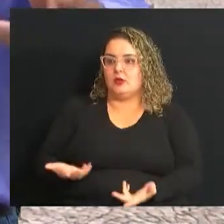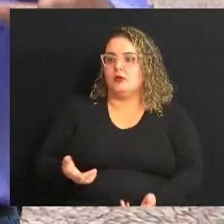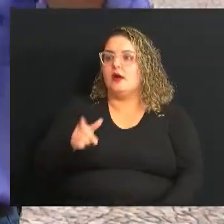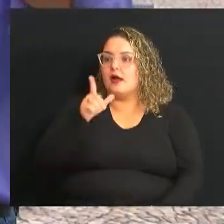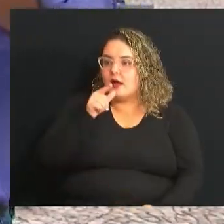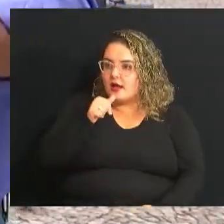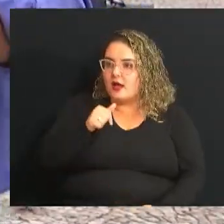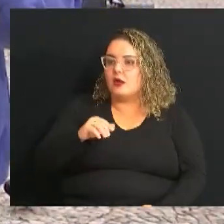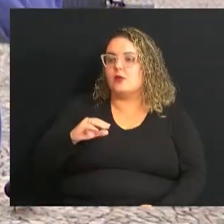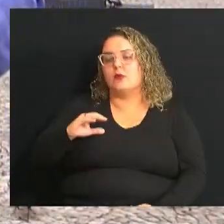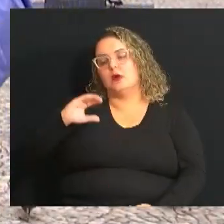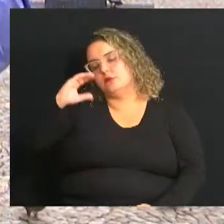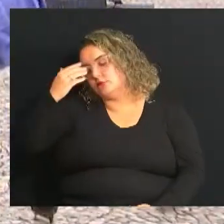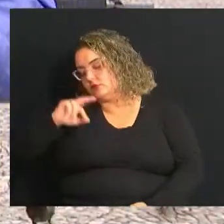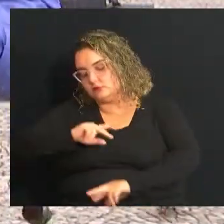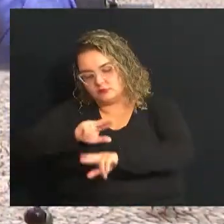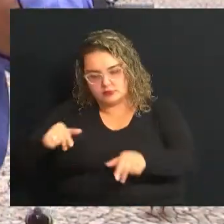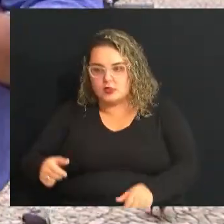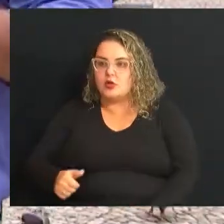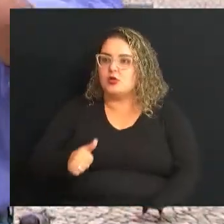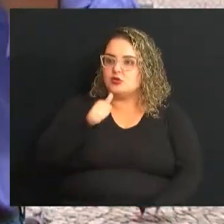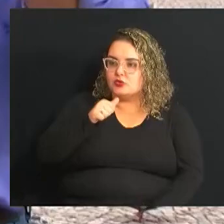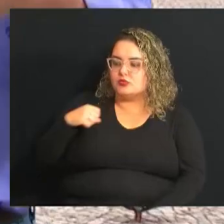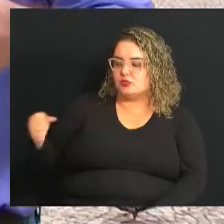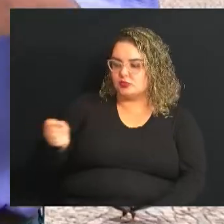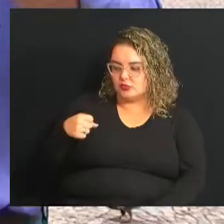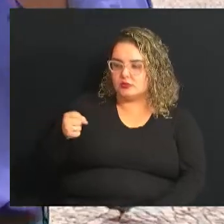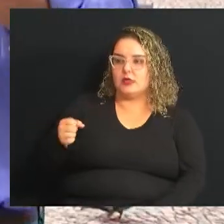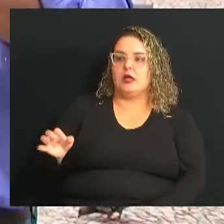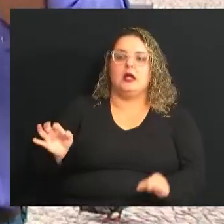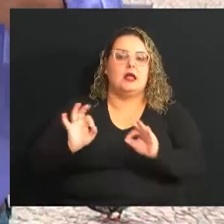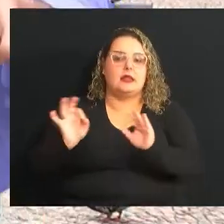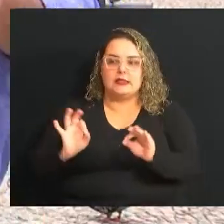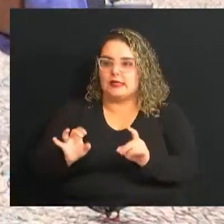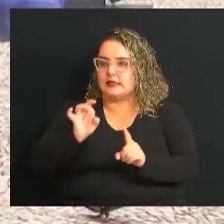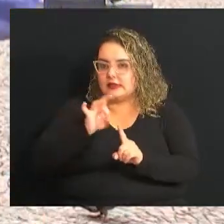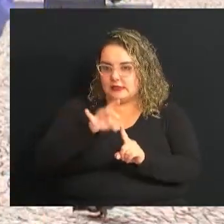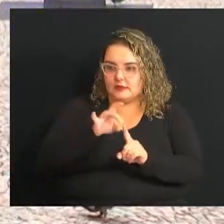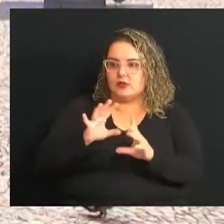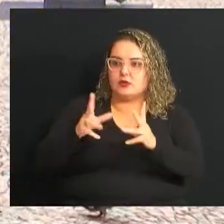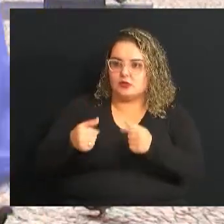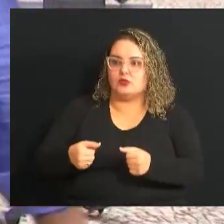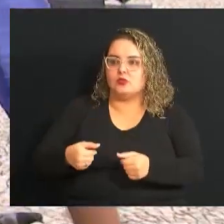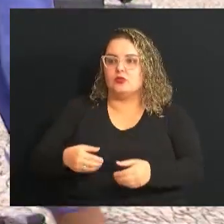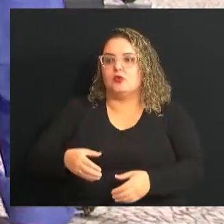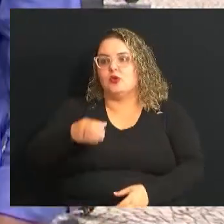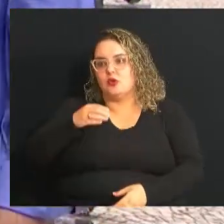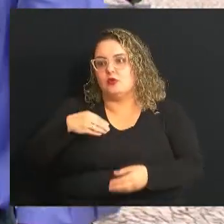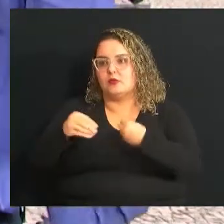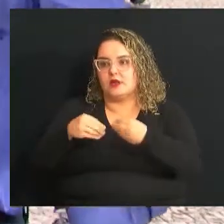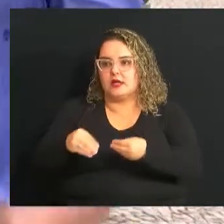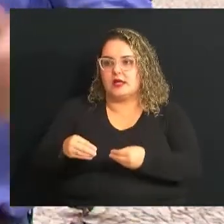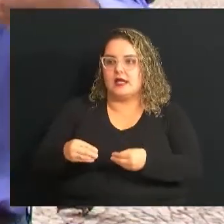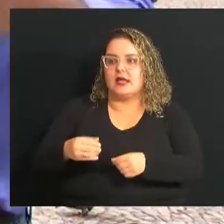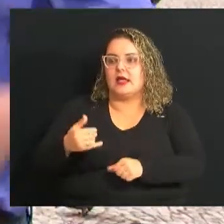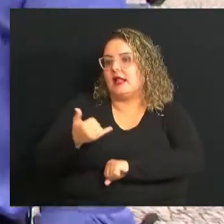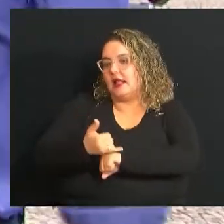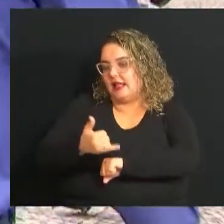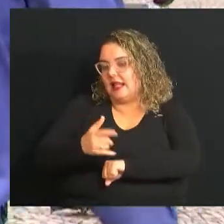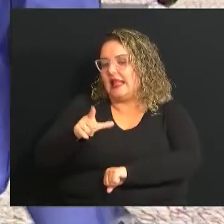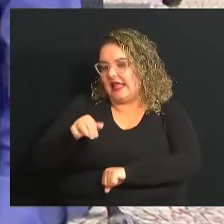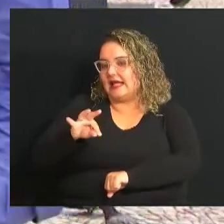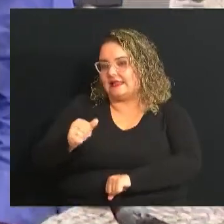titular absoluto na equipe do Tite. Então, olha, Viviane, aqui muito otimismo, muita expectativa, lembrando